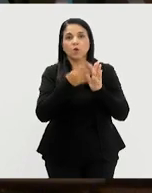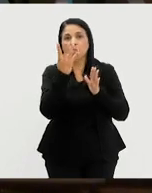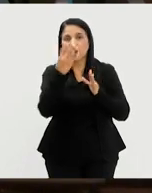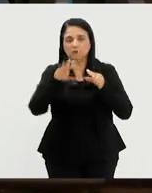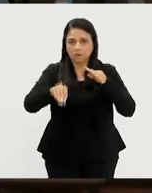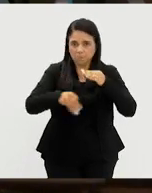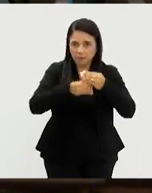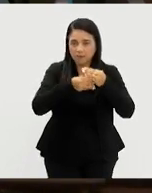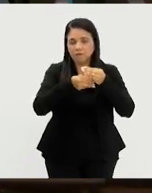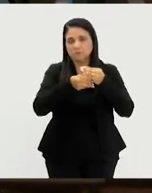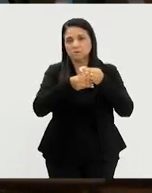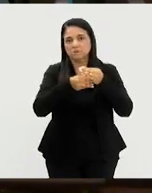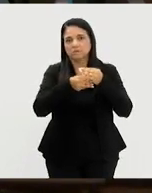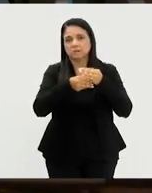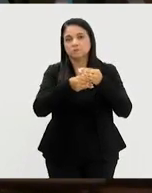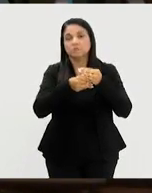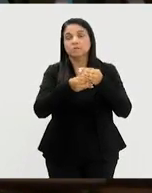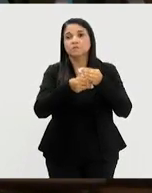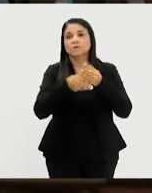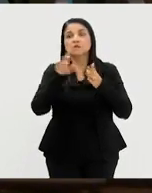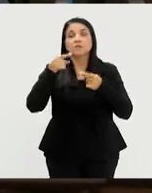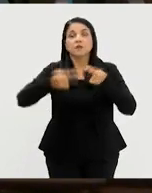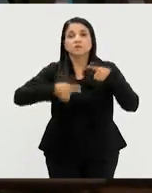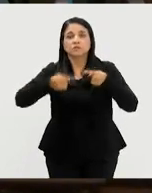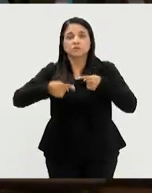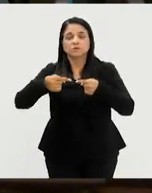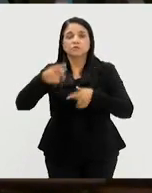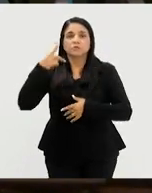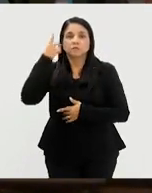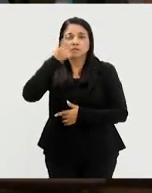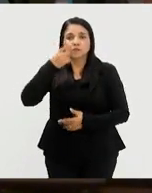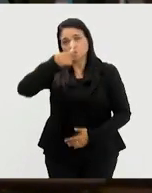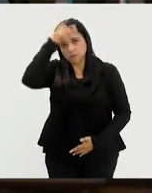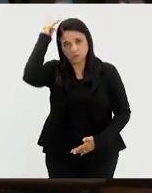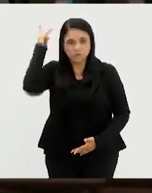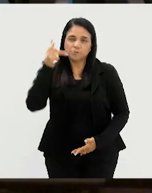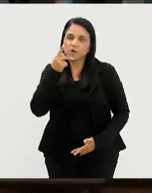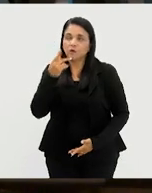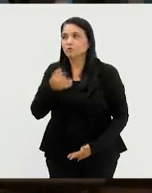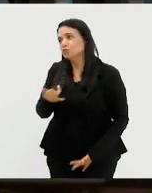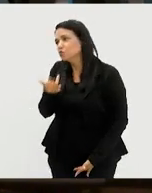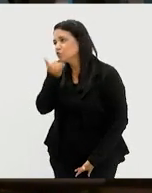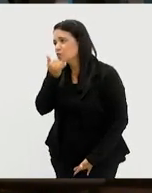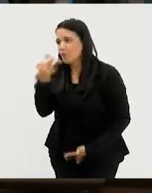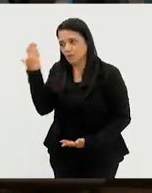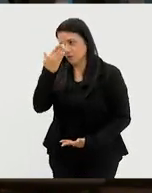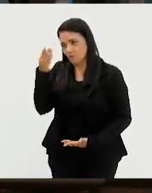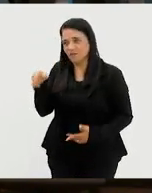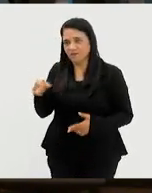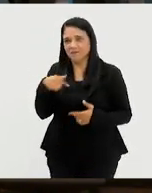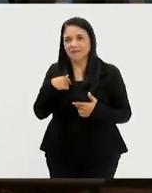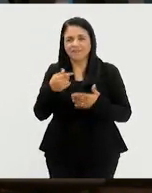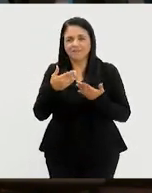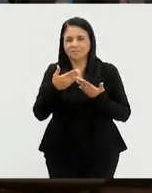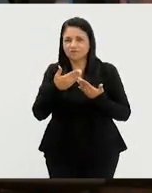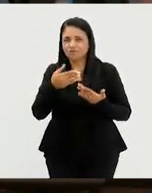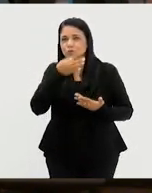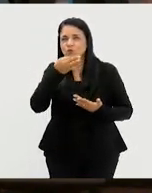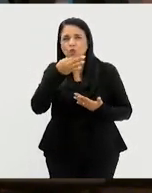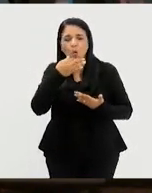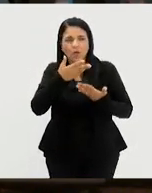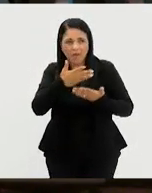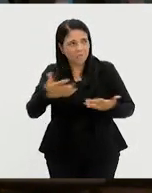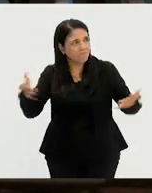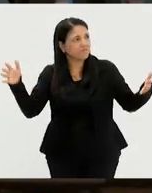emendas para discutir Deputado luí Paulo perdão Deputado luí Paulo aqui é mais aberto eu não tinha visto vossa excelência